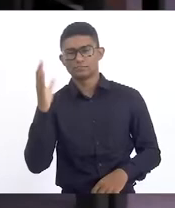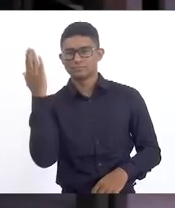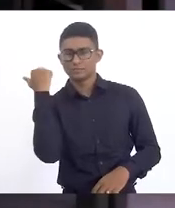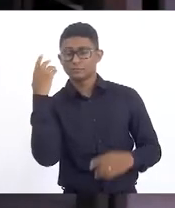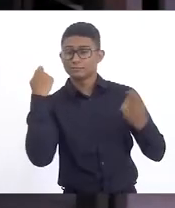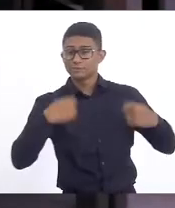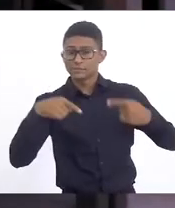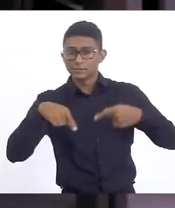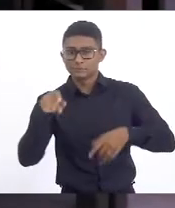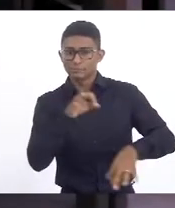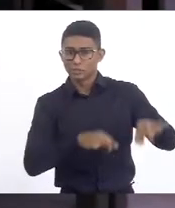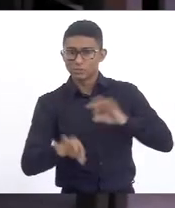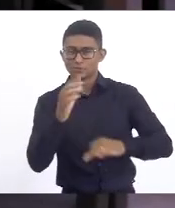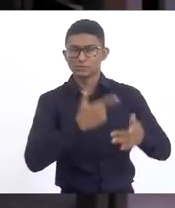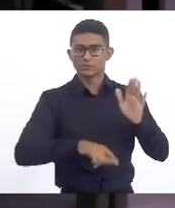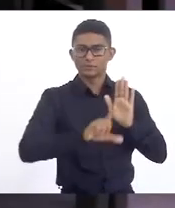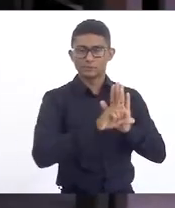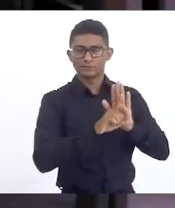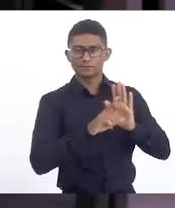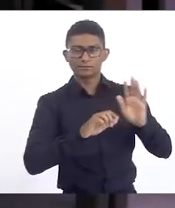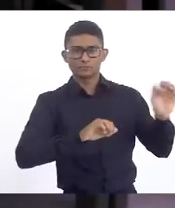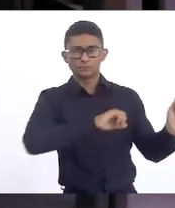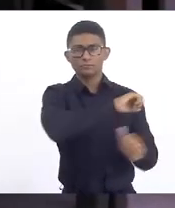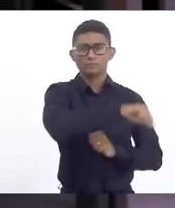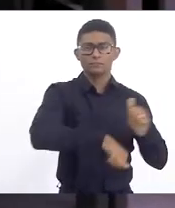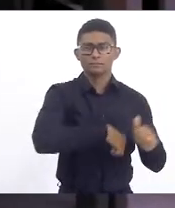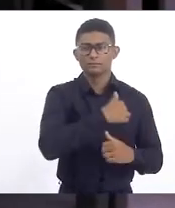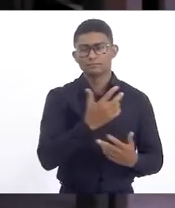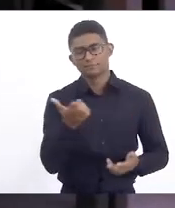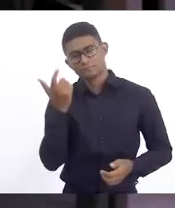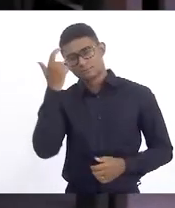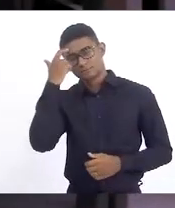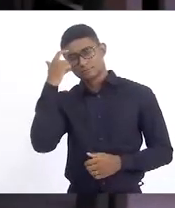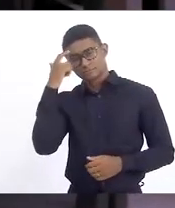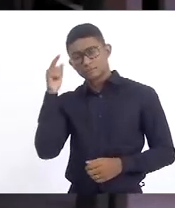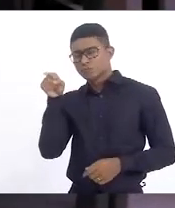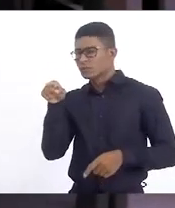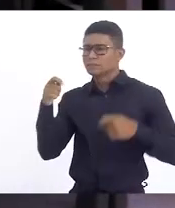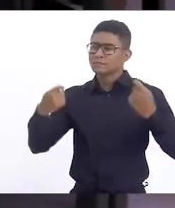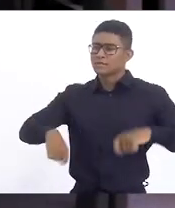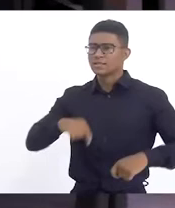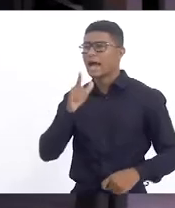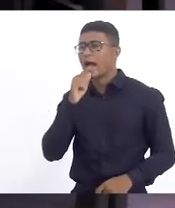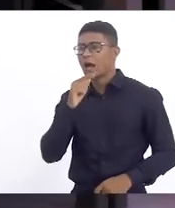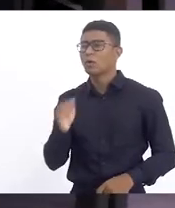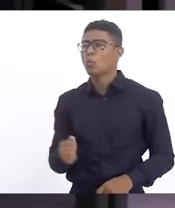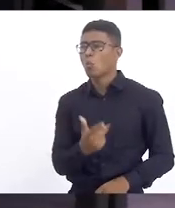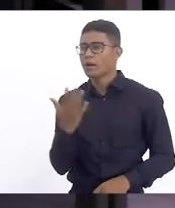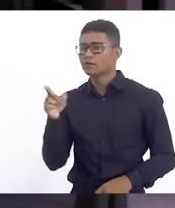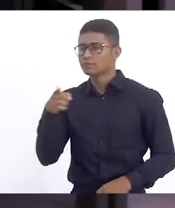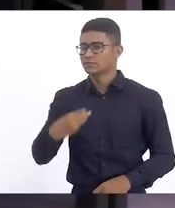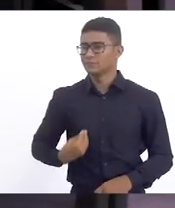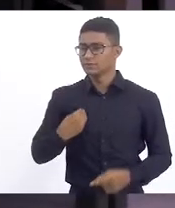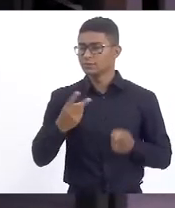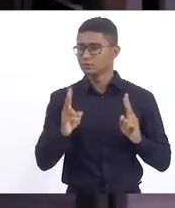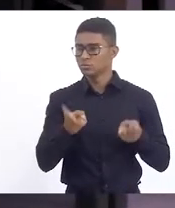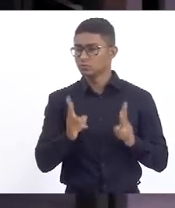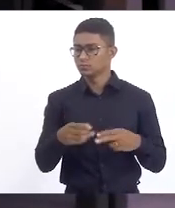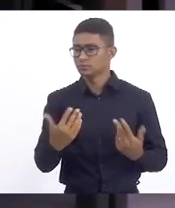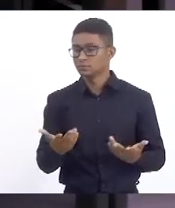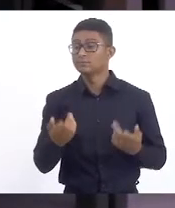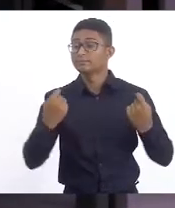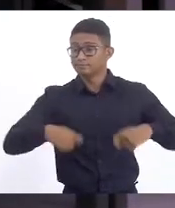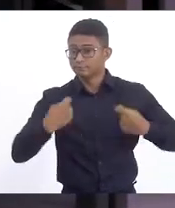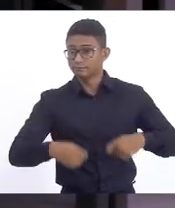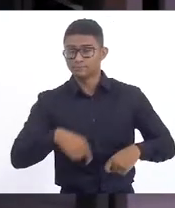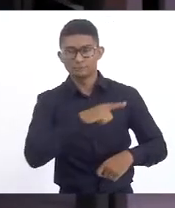com critério. Quanto você precisa para poder sobreviver? Quantos metros cúbicos por pessoa? É uma indagação à SEDAI que nós vamos fazer